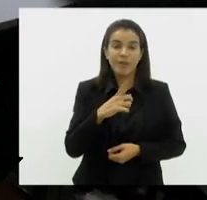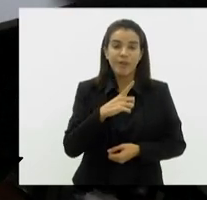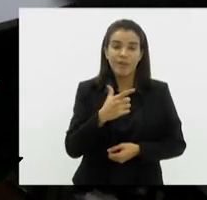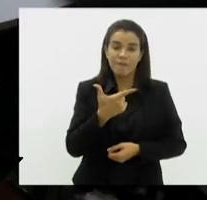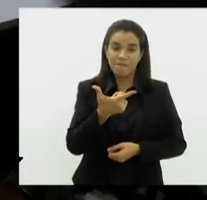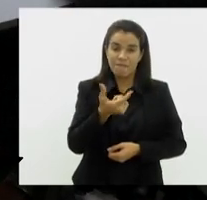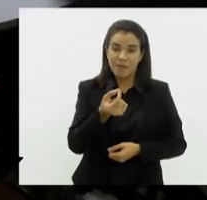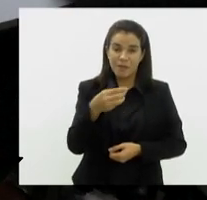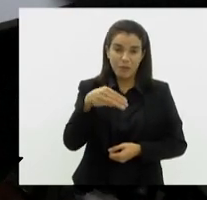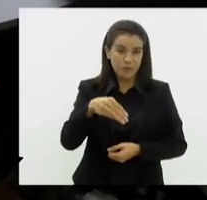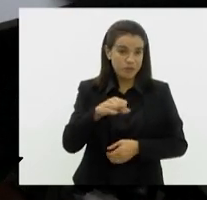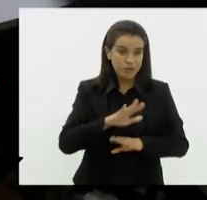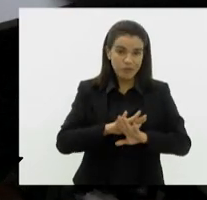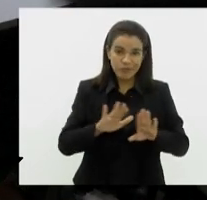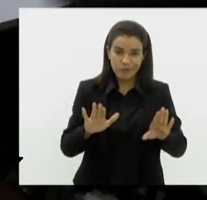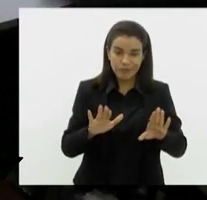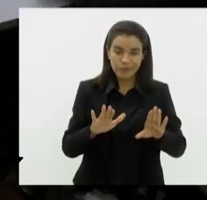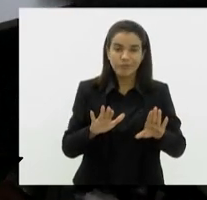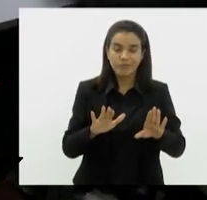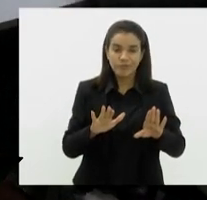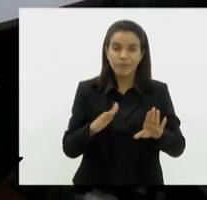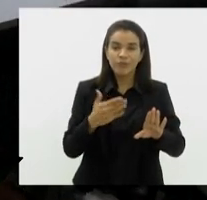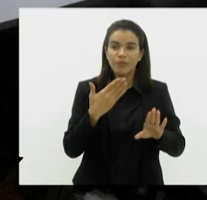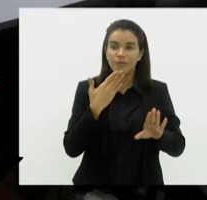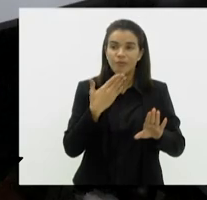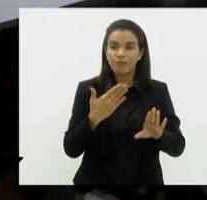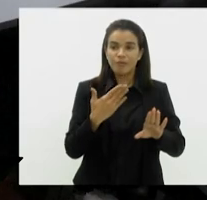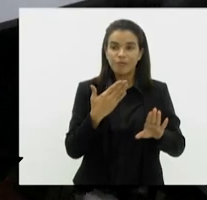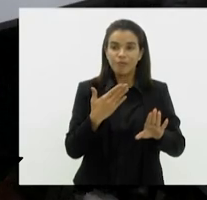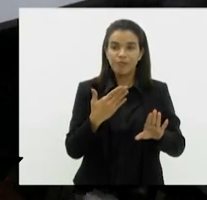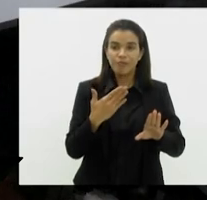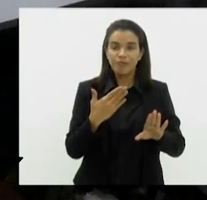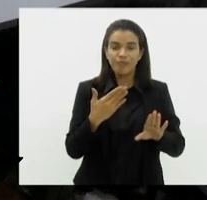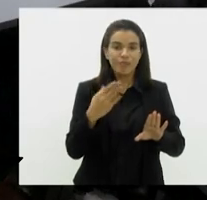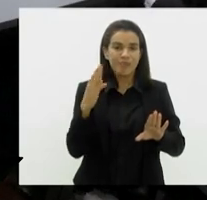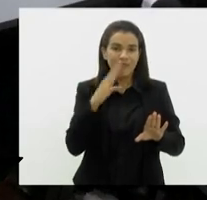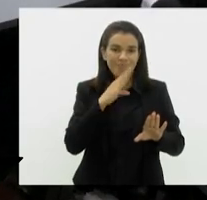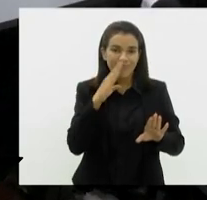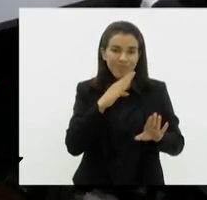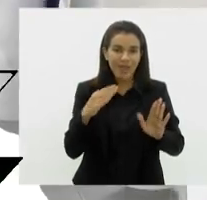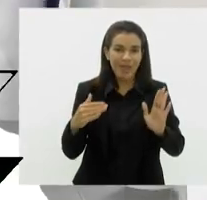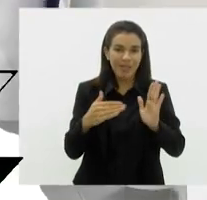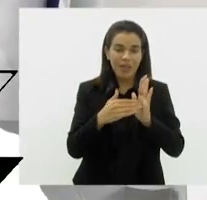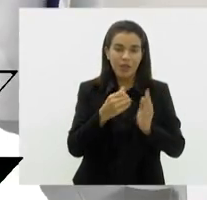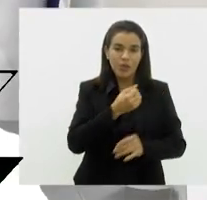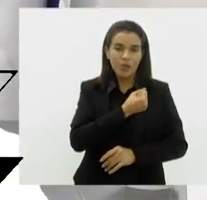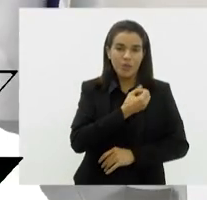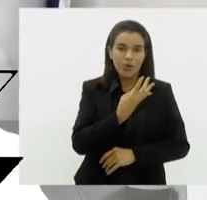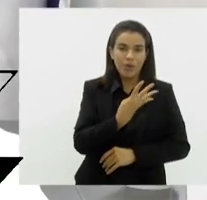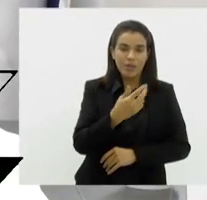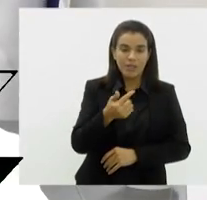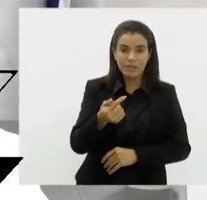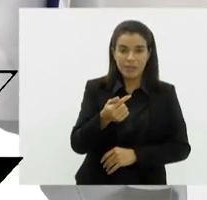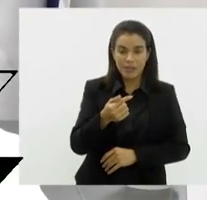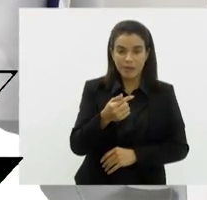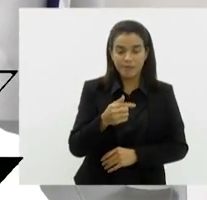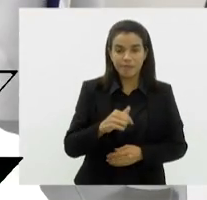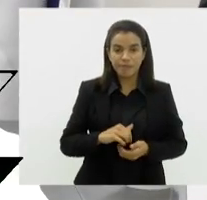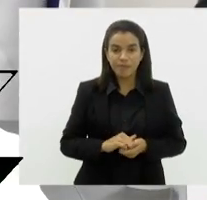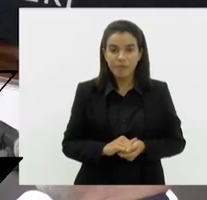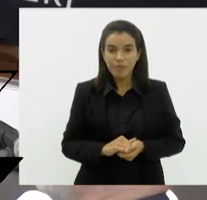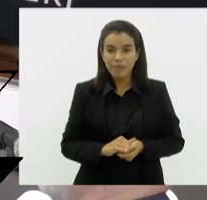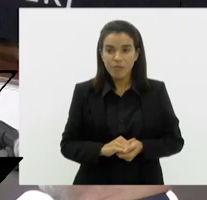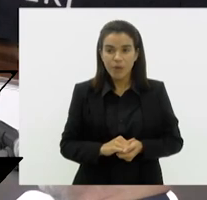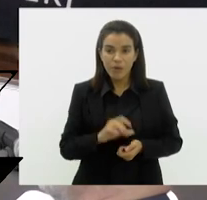minutos. Eu vou pedir aqui para a gente tentar acelerar até o 47 para botar os blocos. Deputado Luiz Paulo. Só lhe